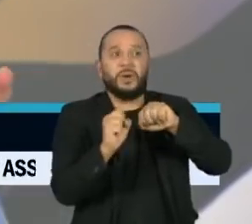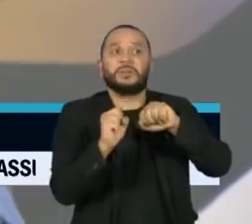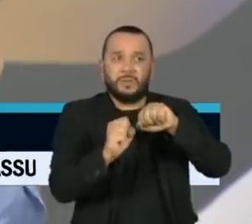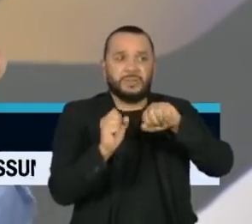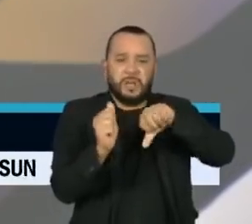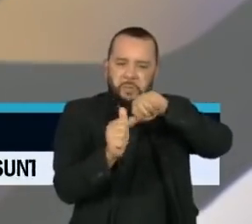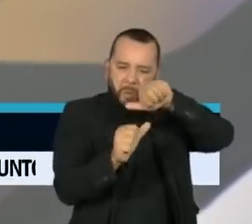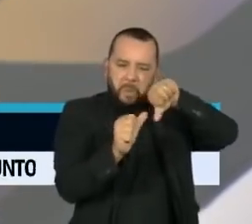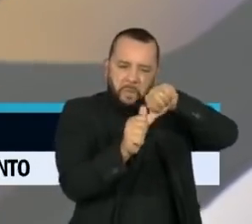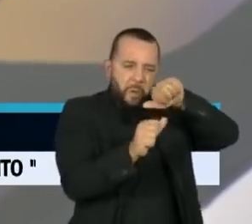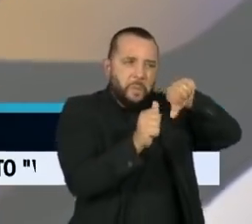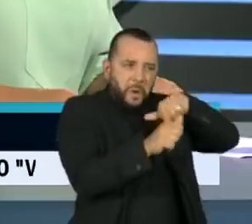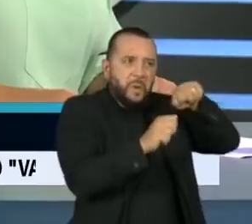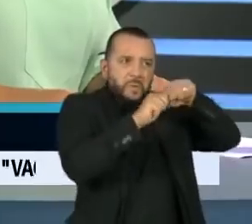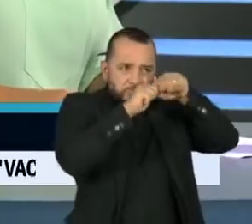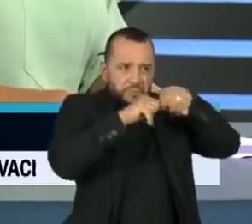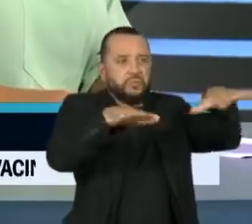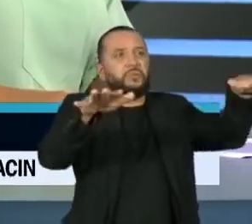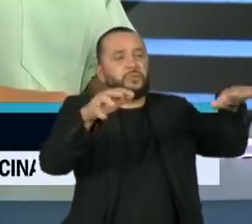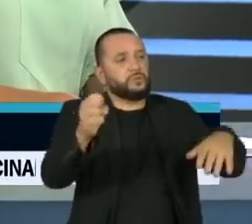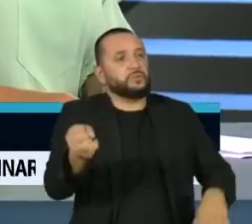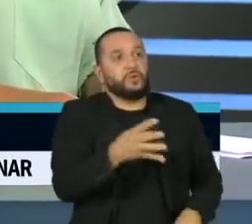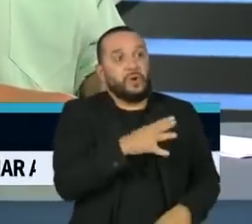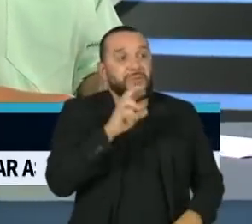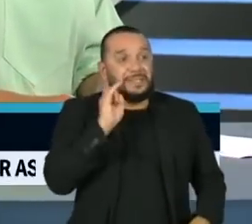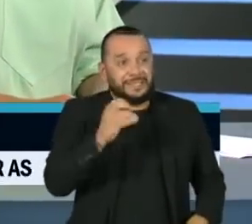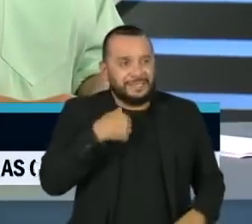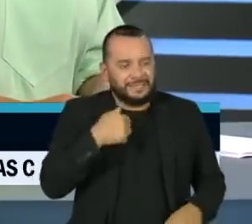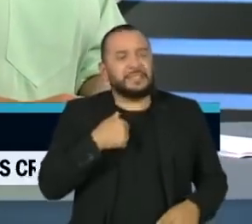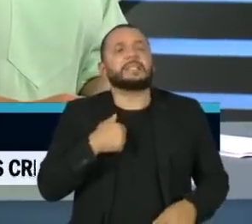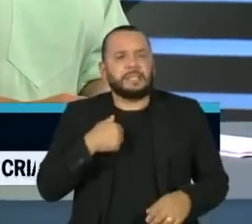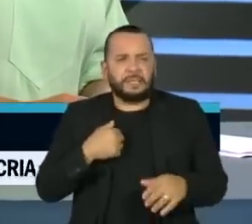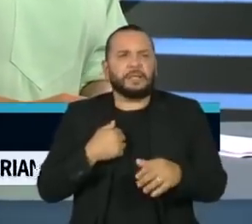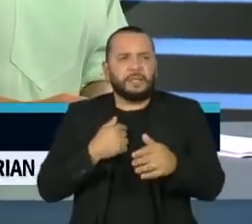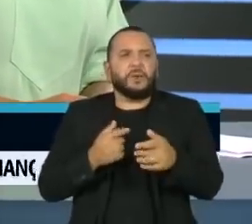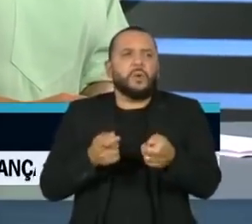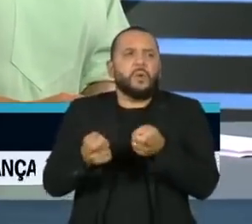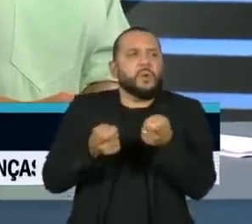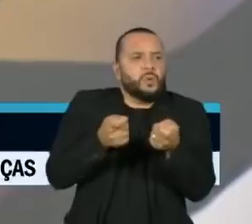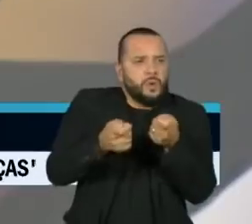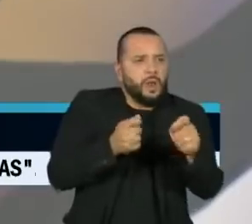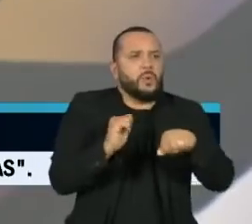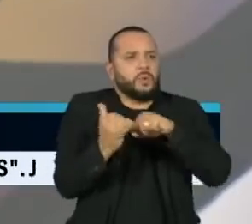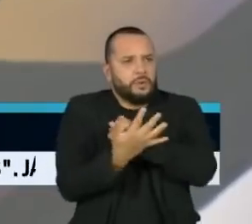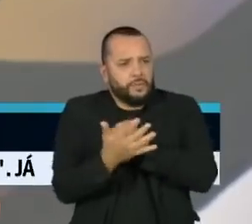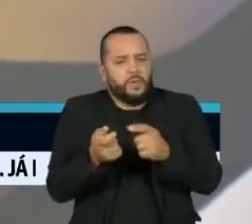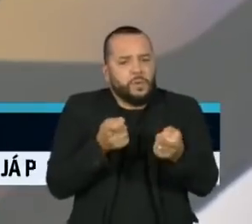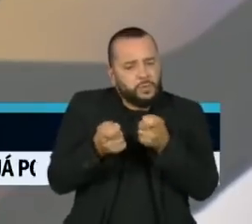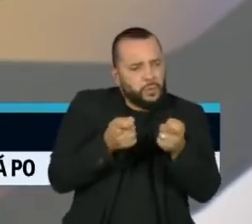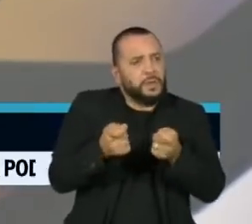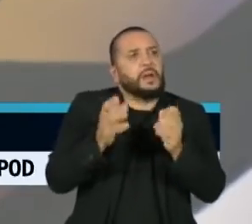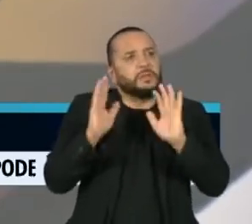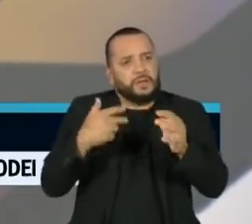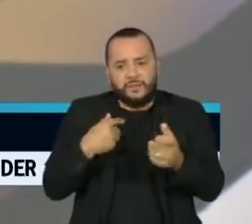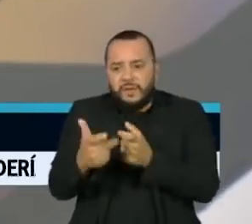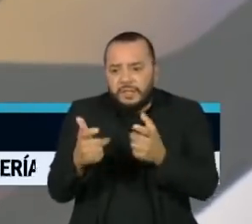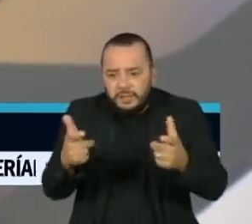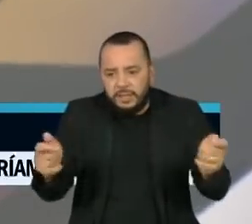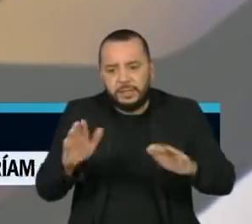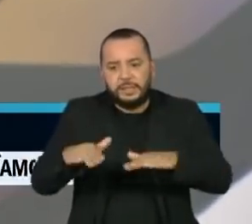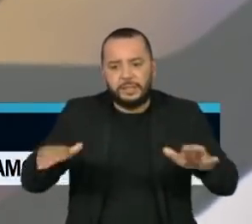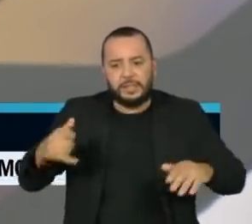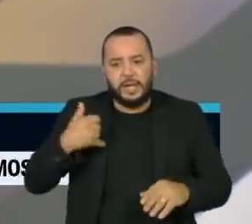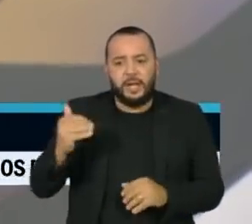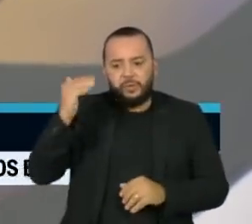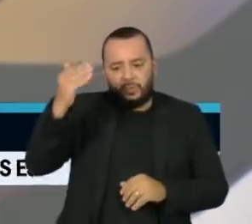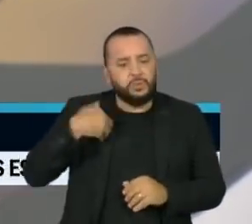tivesse uma infecção relativamente controlada, e aí vacinando, de novo, crianças e adultos, você teria menor